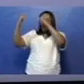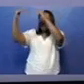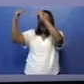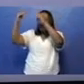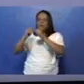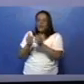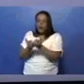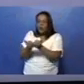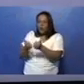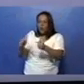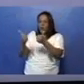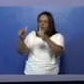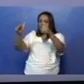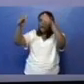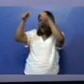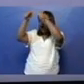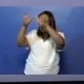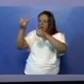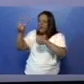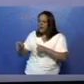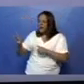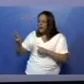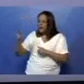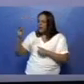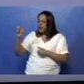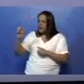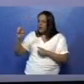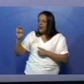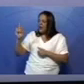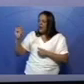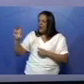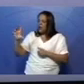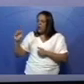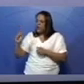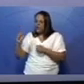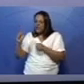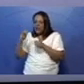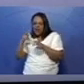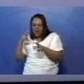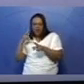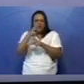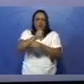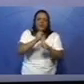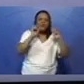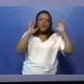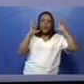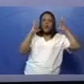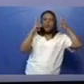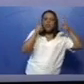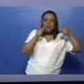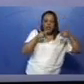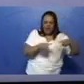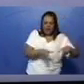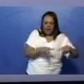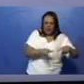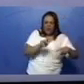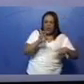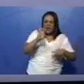uma escultura do Hércules, certo? Vencendo o leão de Nemeia. Então, o leão de Nemeia era um